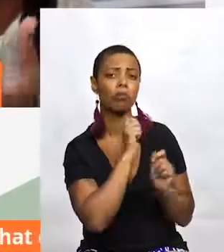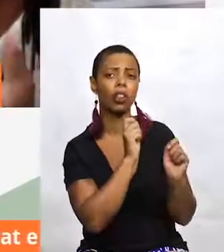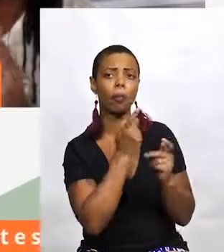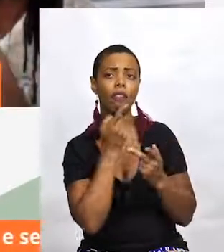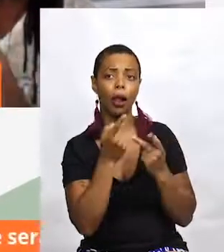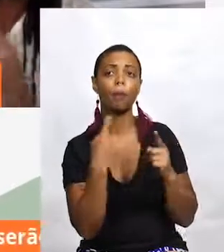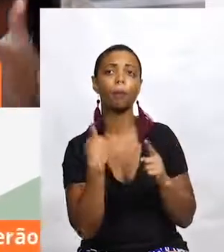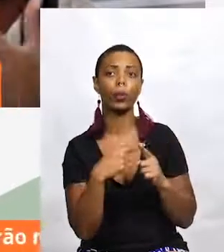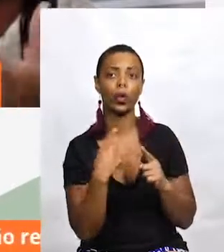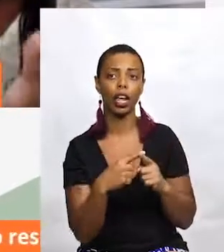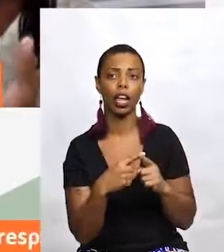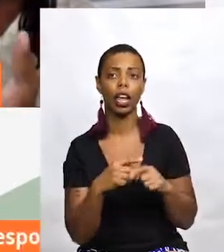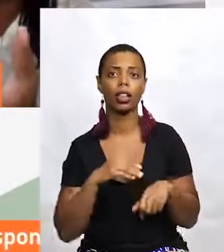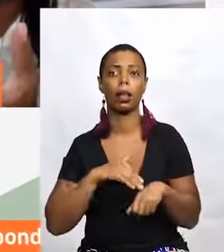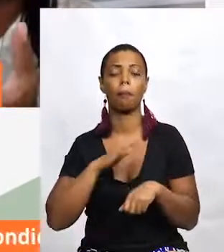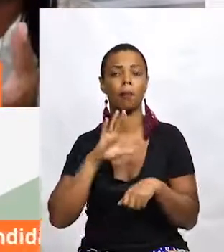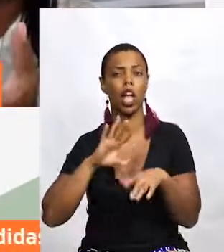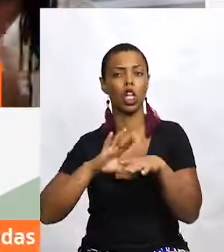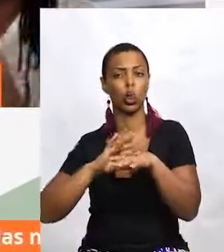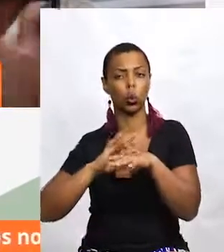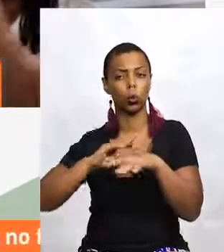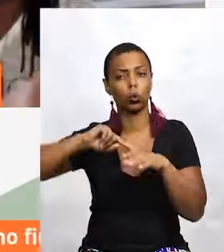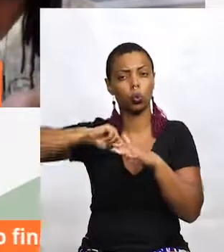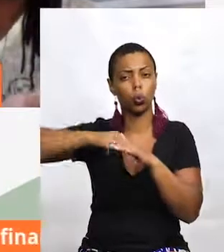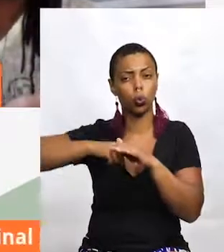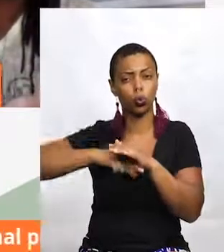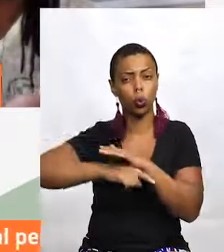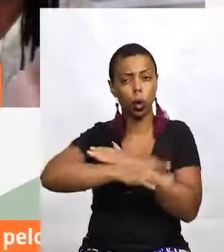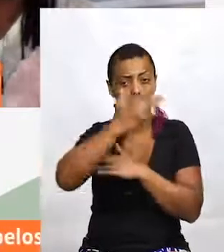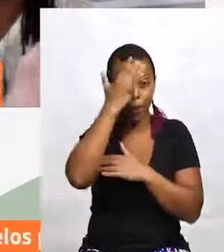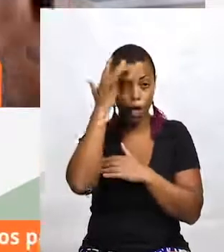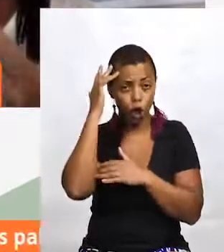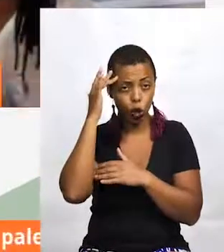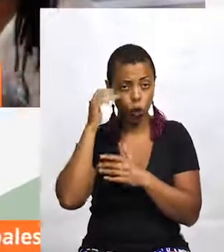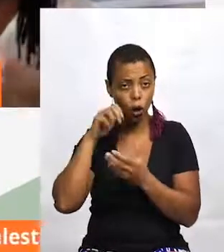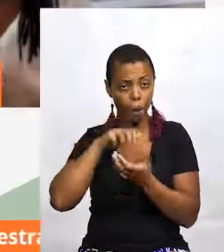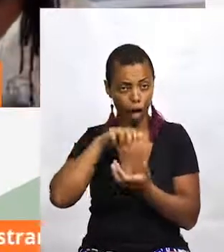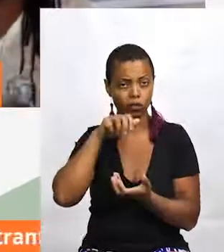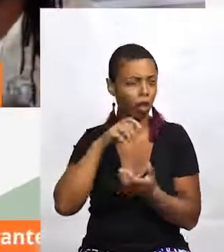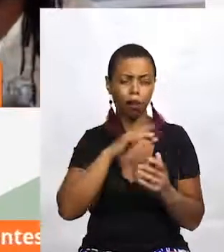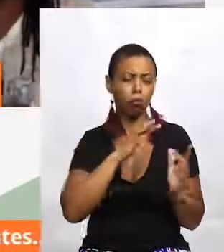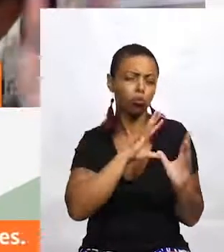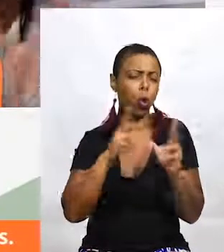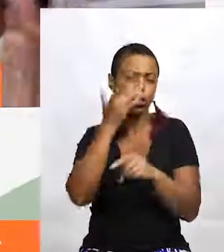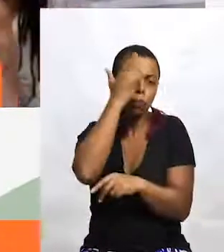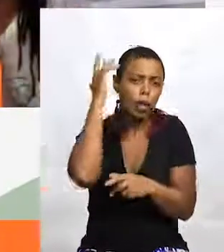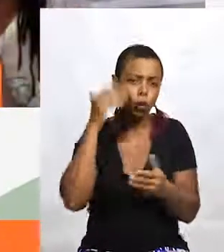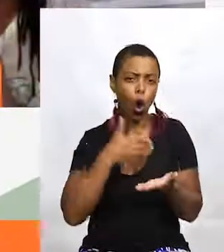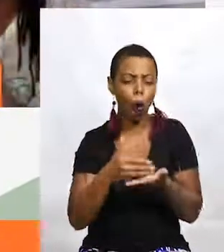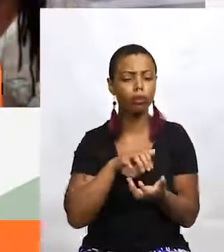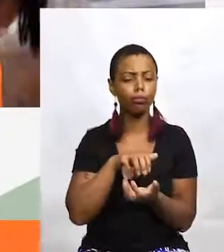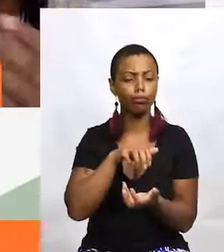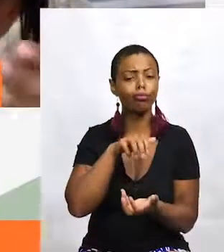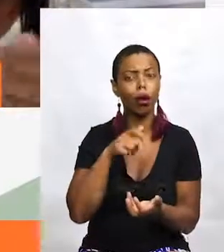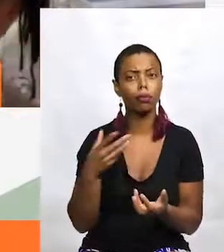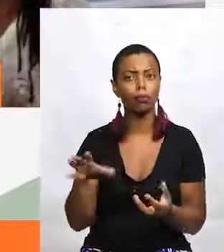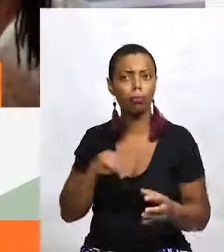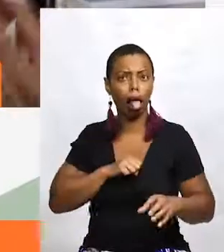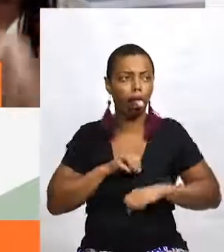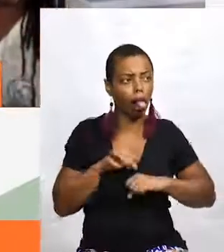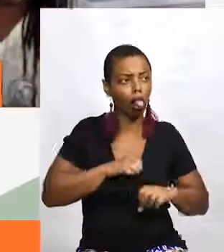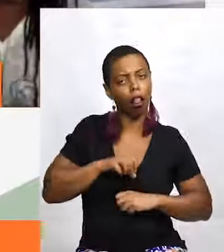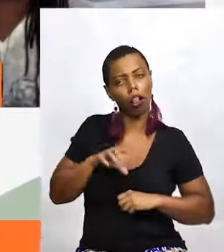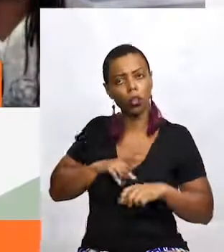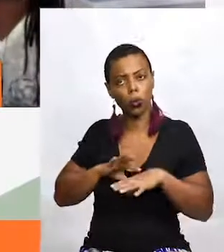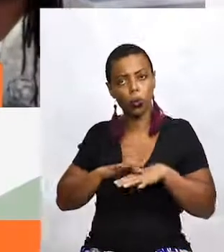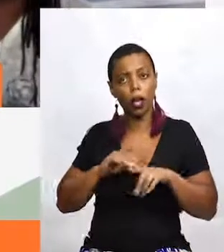as doenças e outros agravos que acometem todas as pessoas idosas, as pessoas, na verdade, em geral, elas também